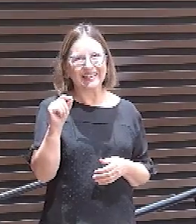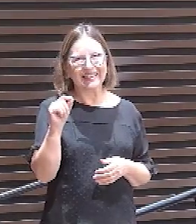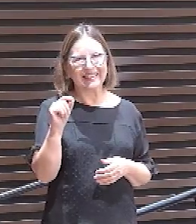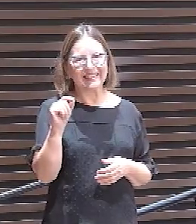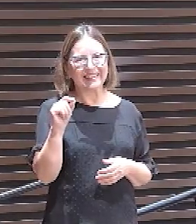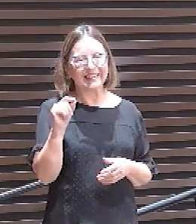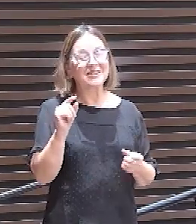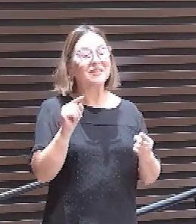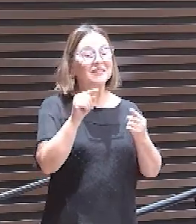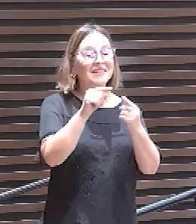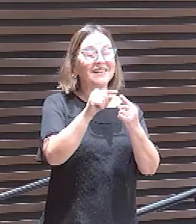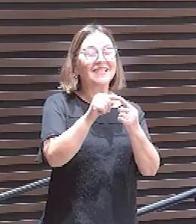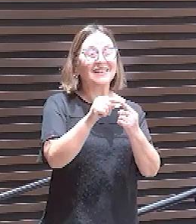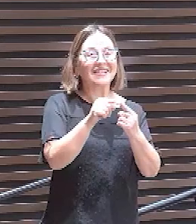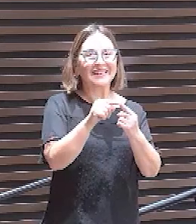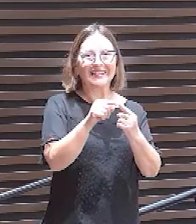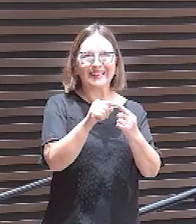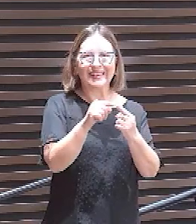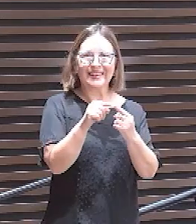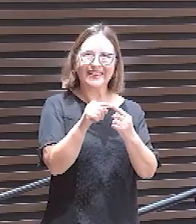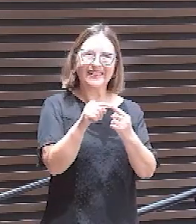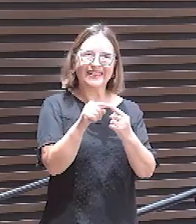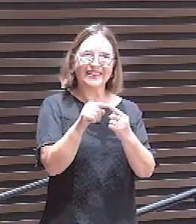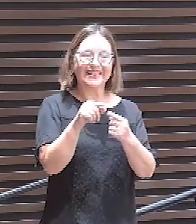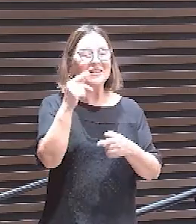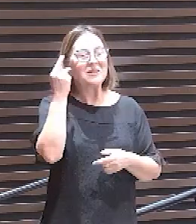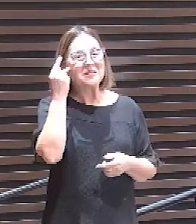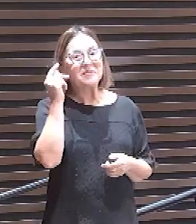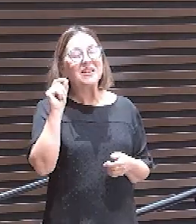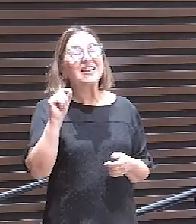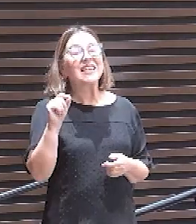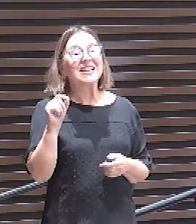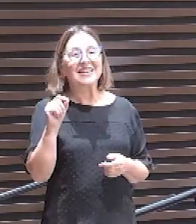Para quê? Para que